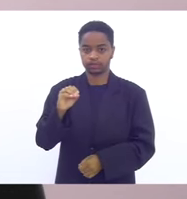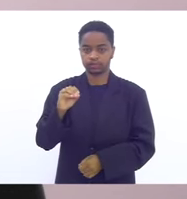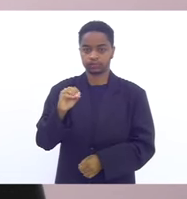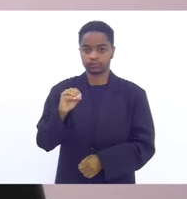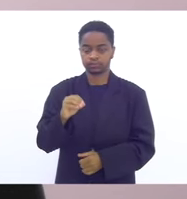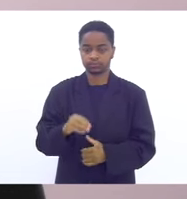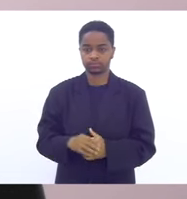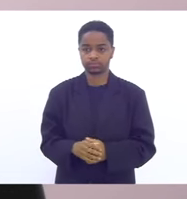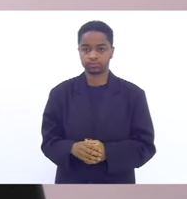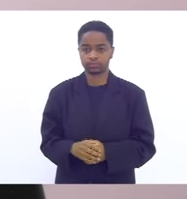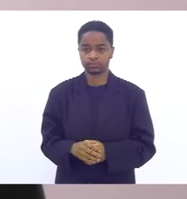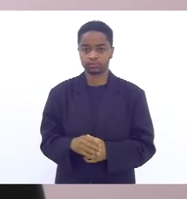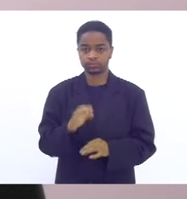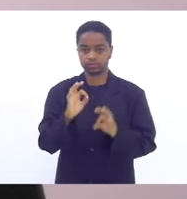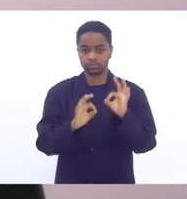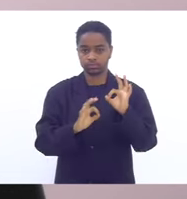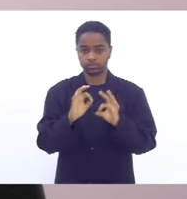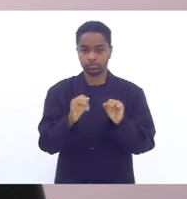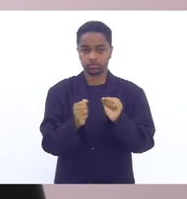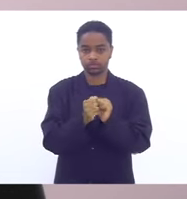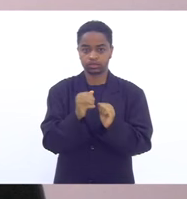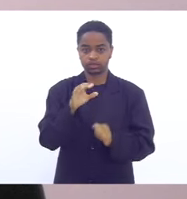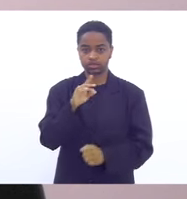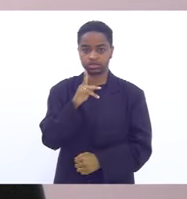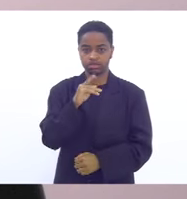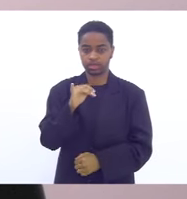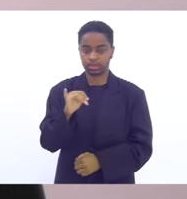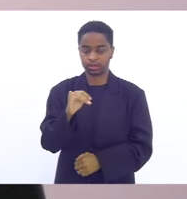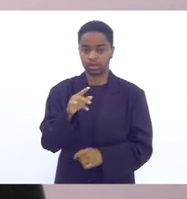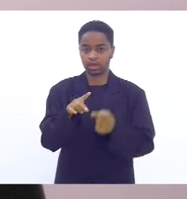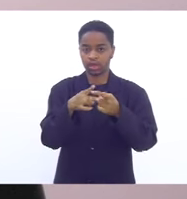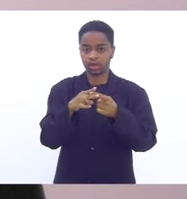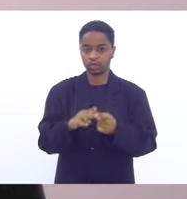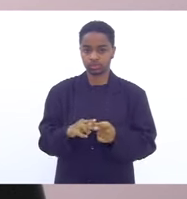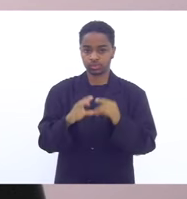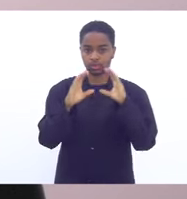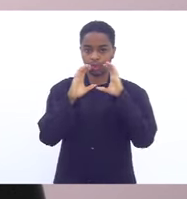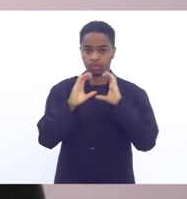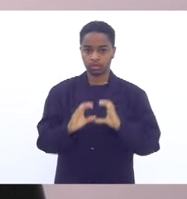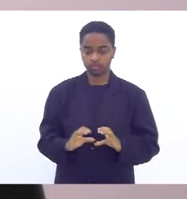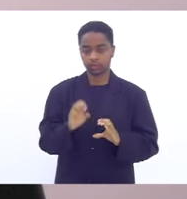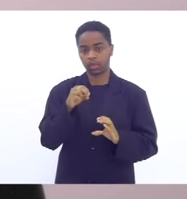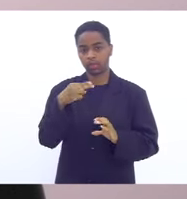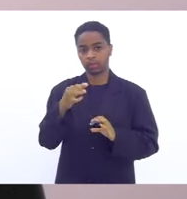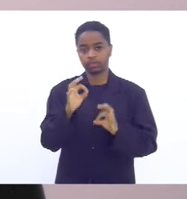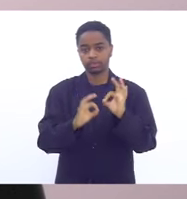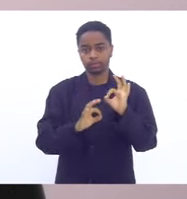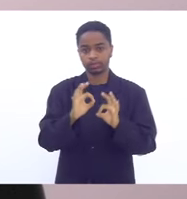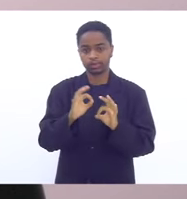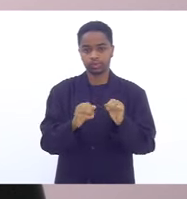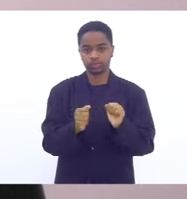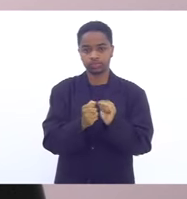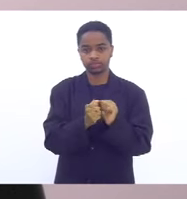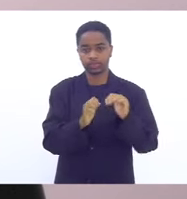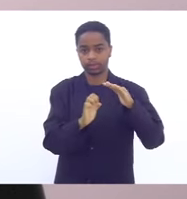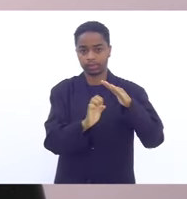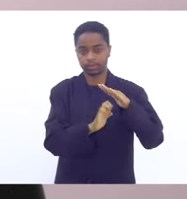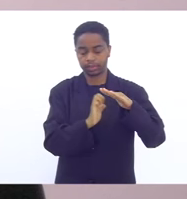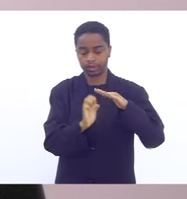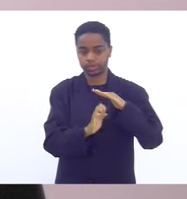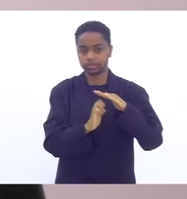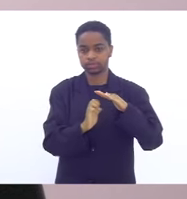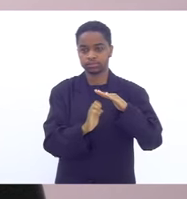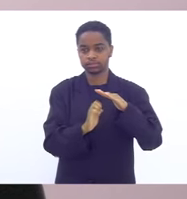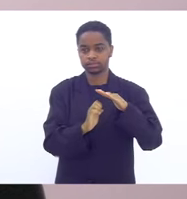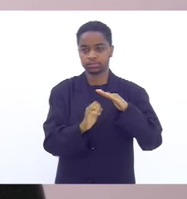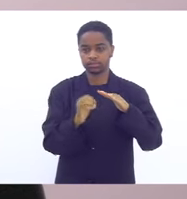de formatação junto à CPI, de uma espécie de ajustamento de conduta ou um plano de contingência com as empresas, para